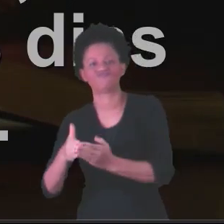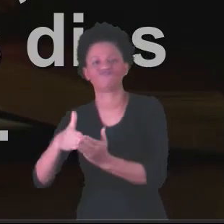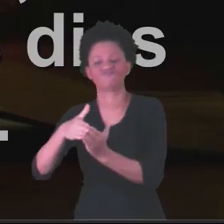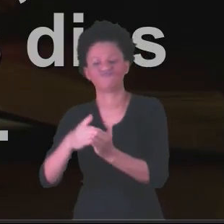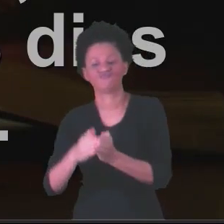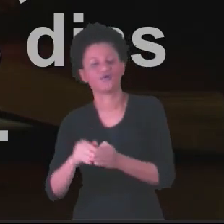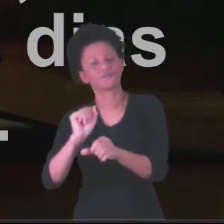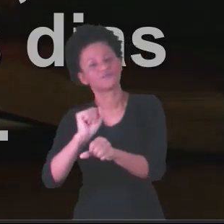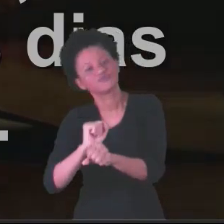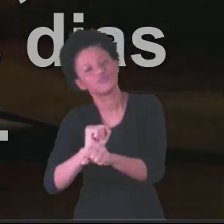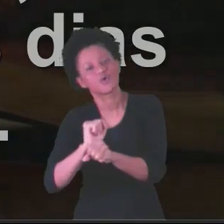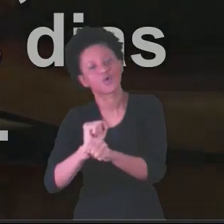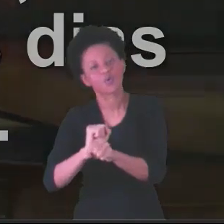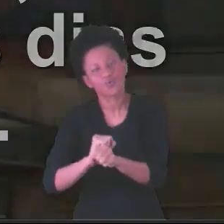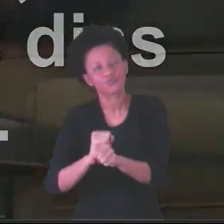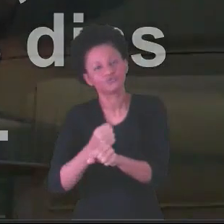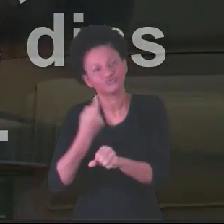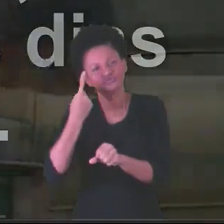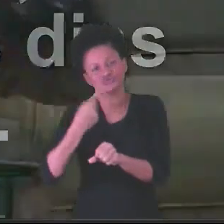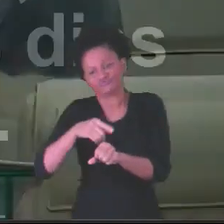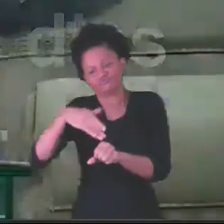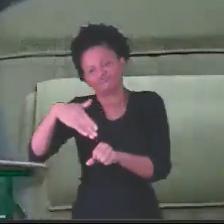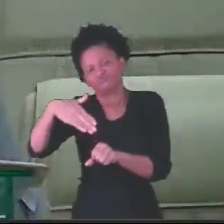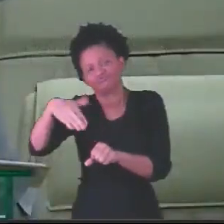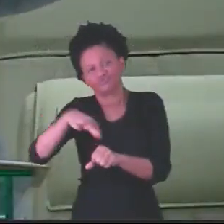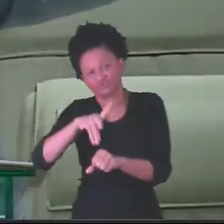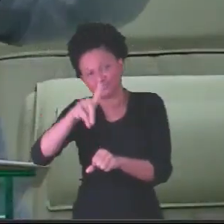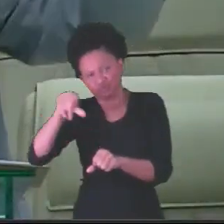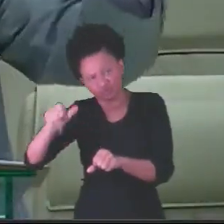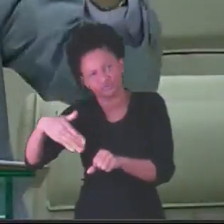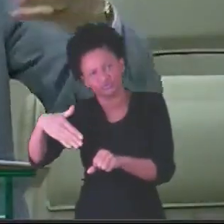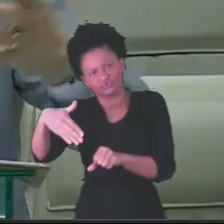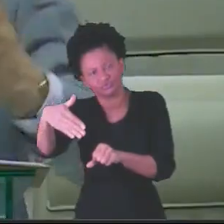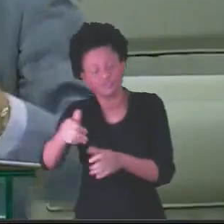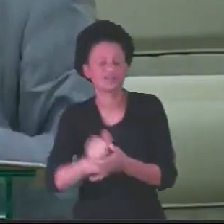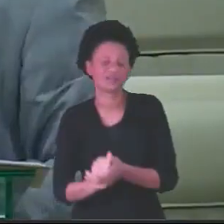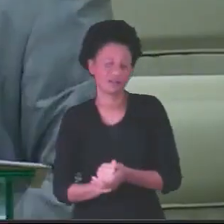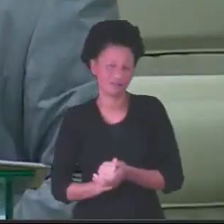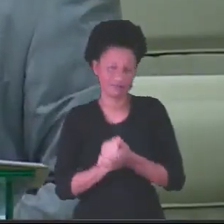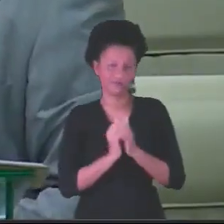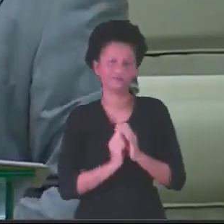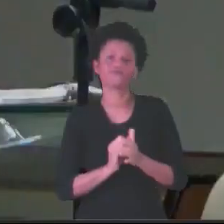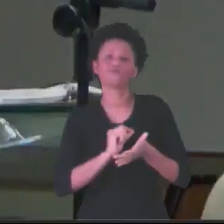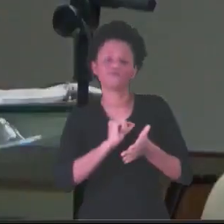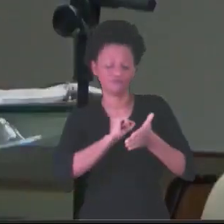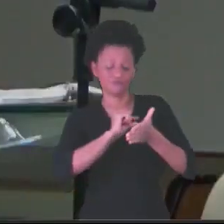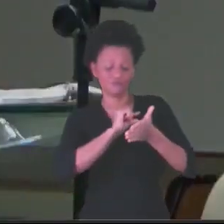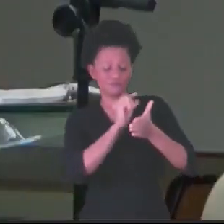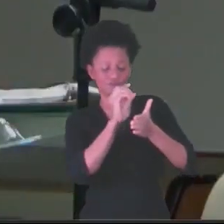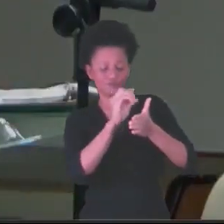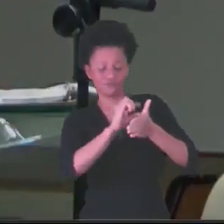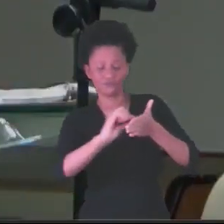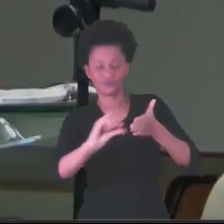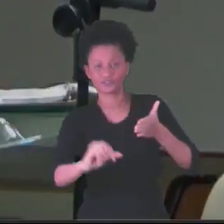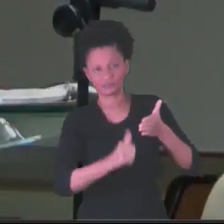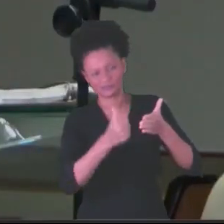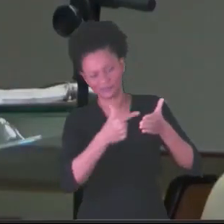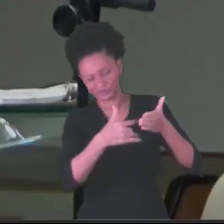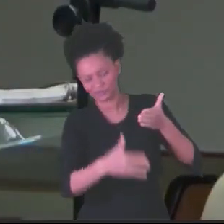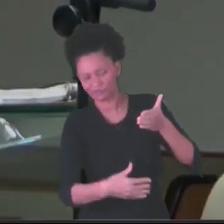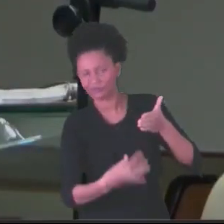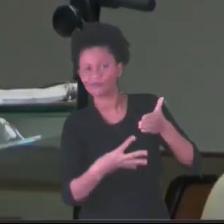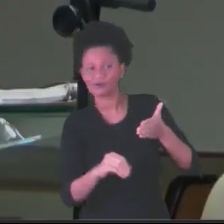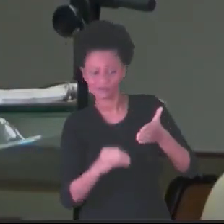nesta cidade lá no versículo 12 ou versículo 40 irmãos nós temos o registro